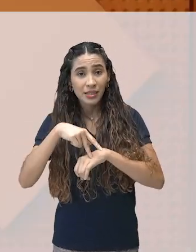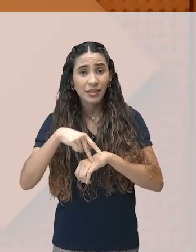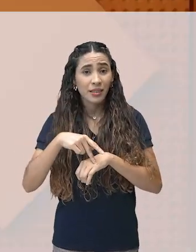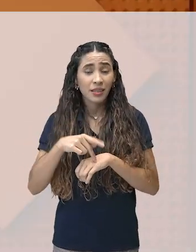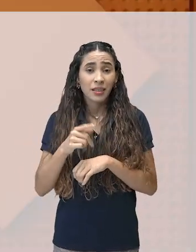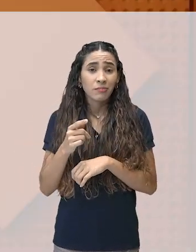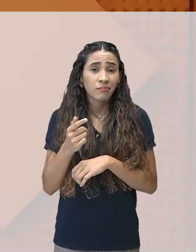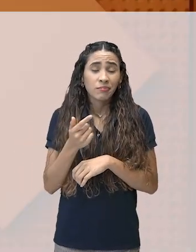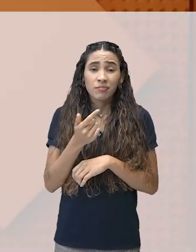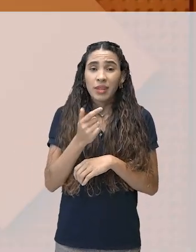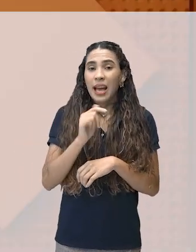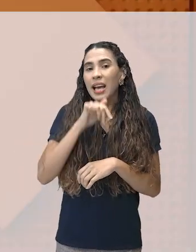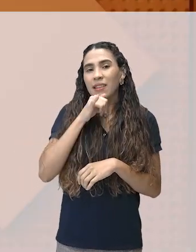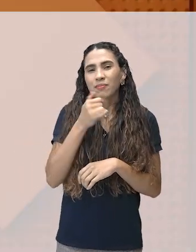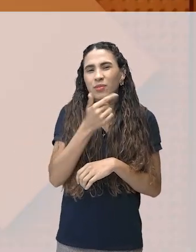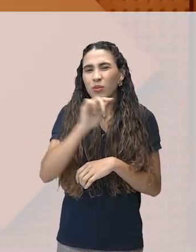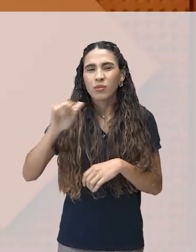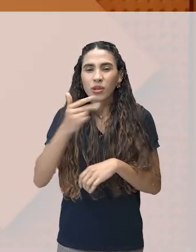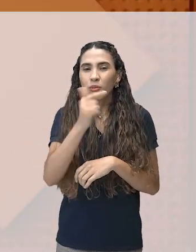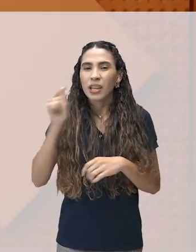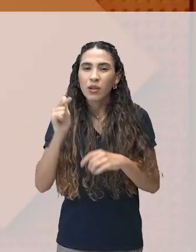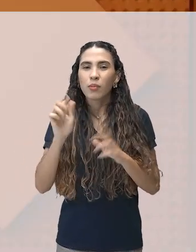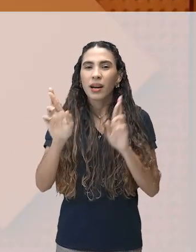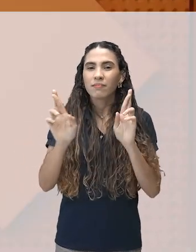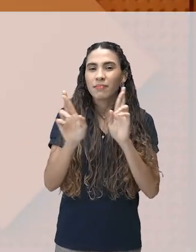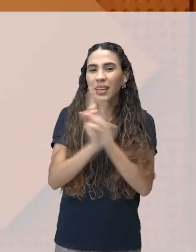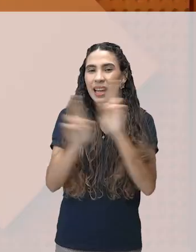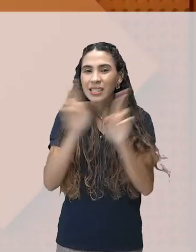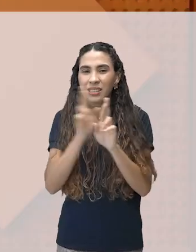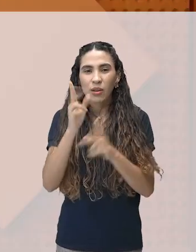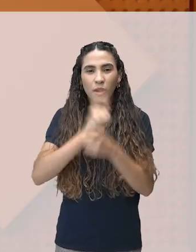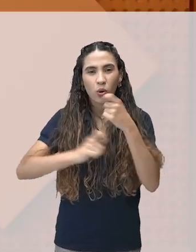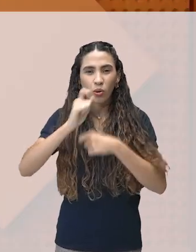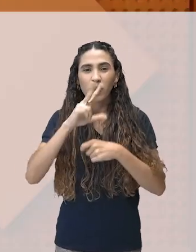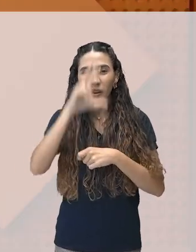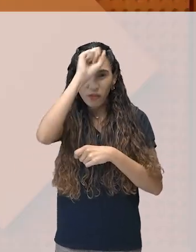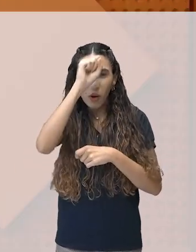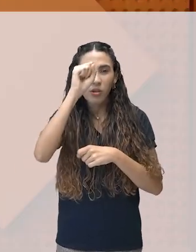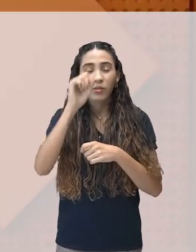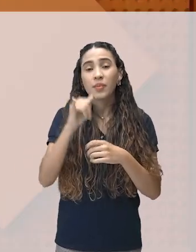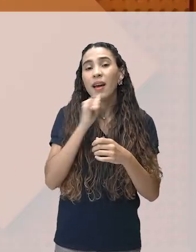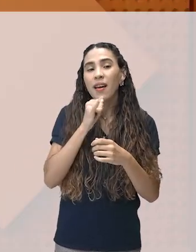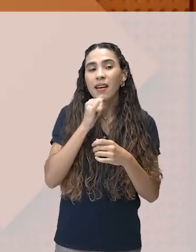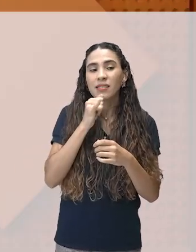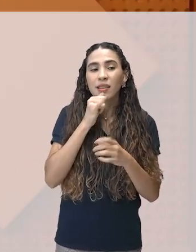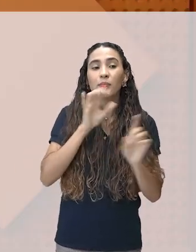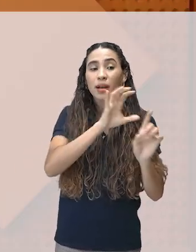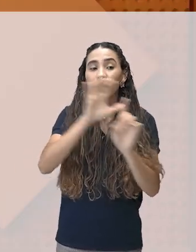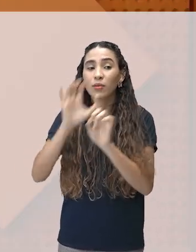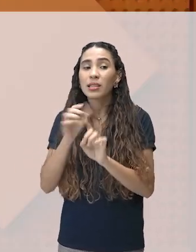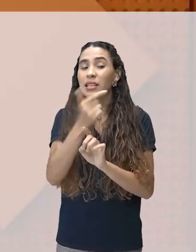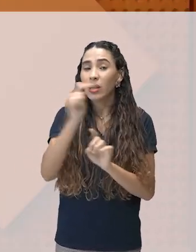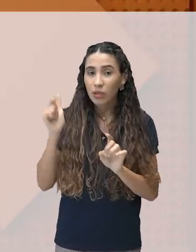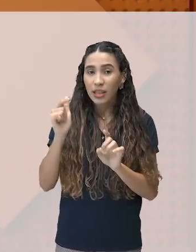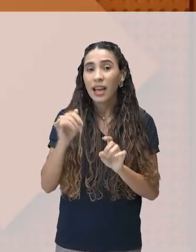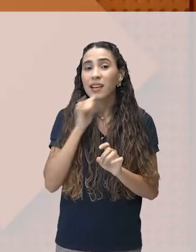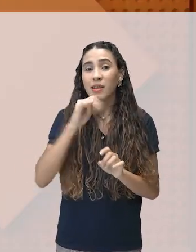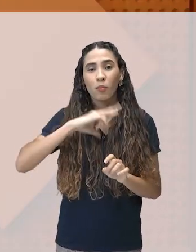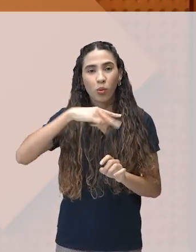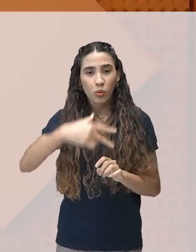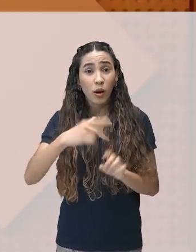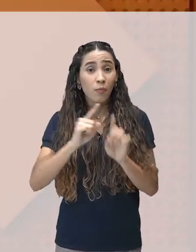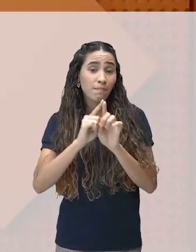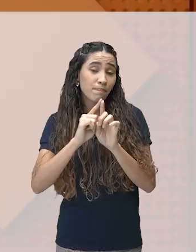são tão relevantes no cenário econômico internacional, como é o caso, por exemplo, de Portugal. Mas não é por